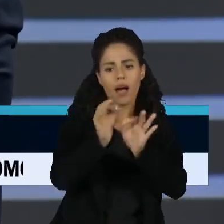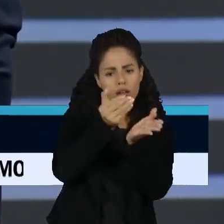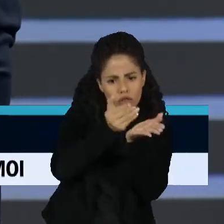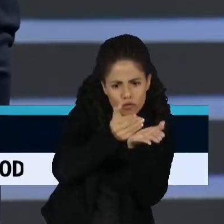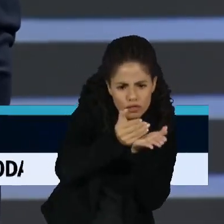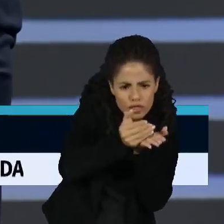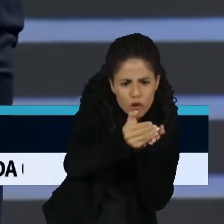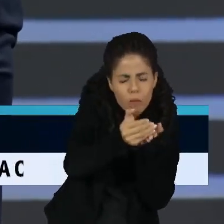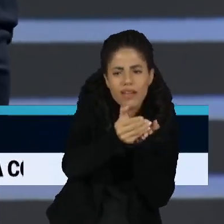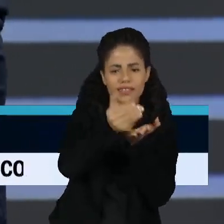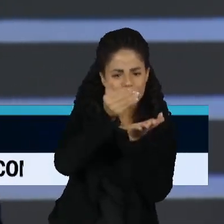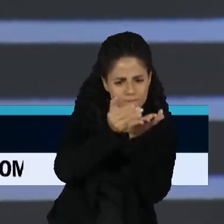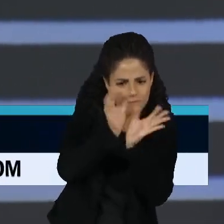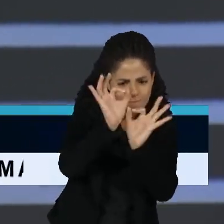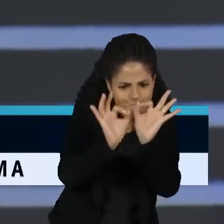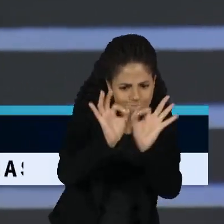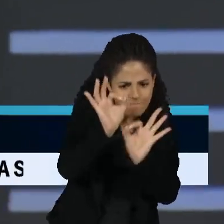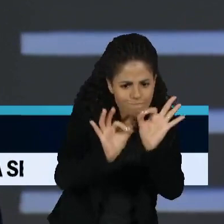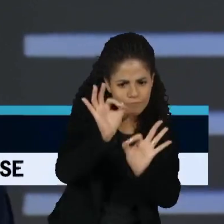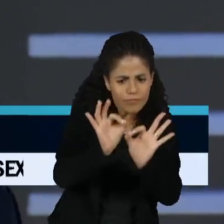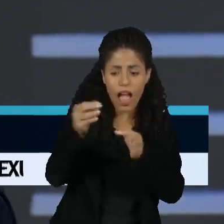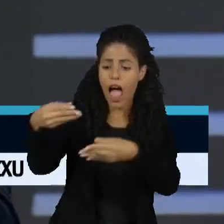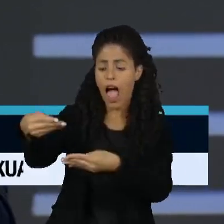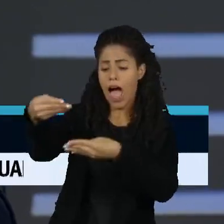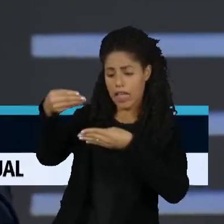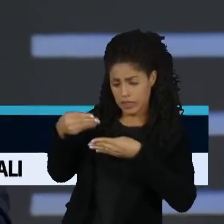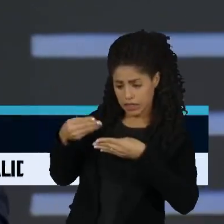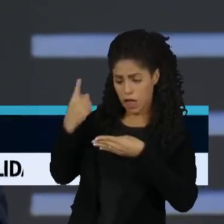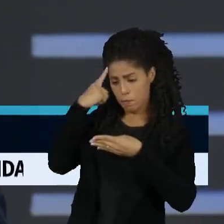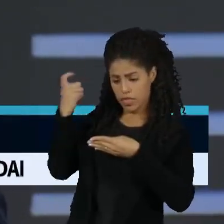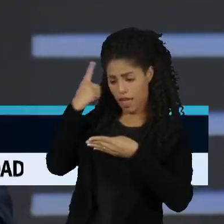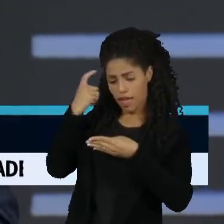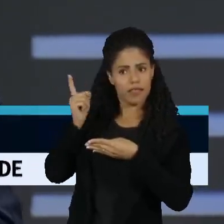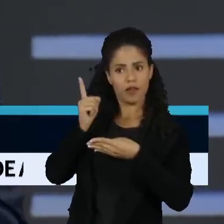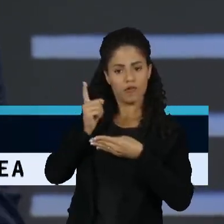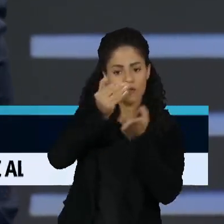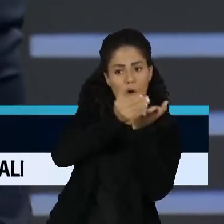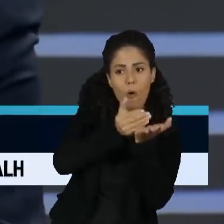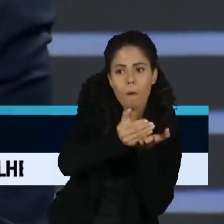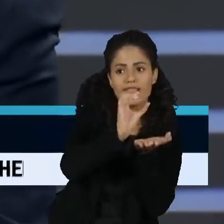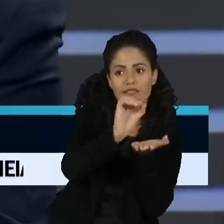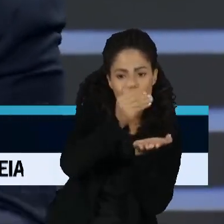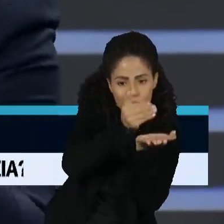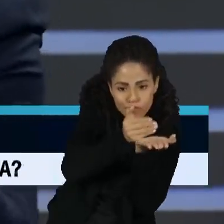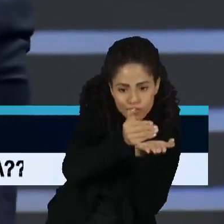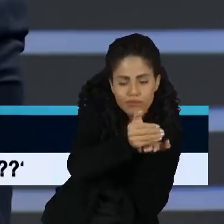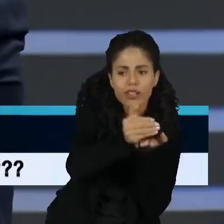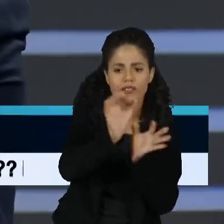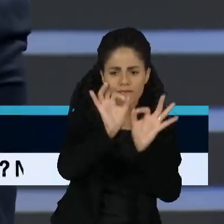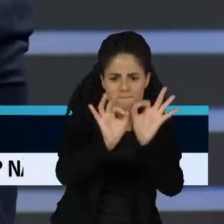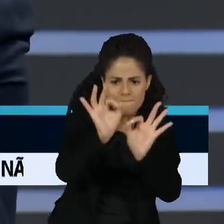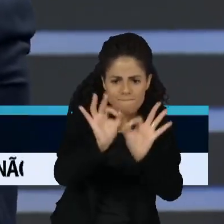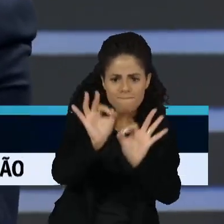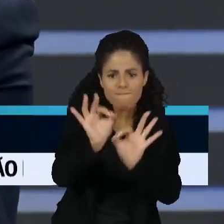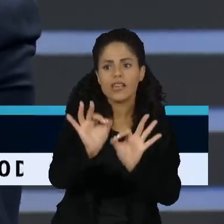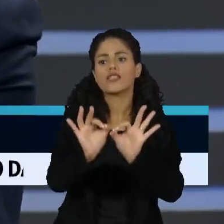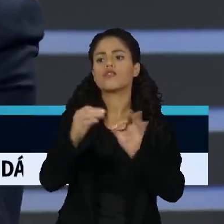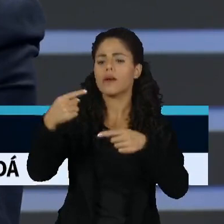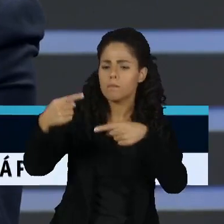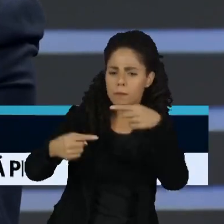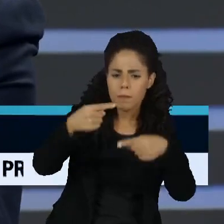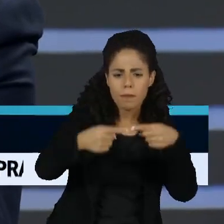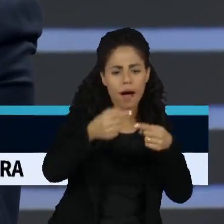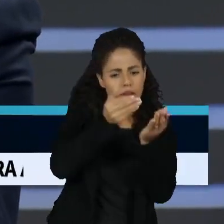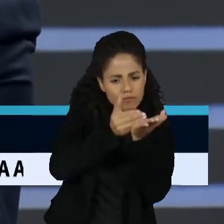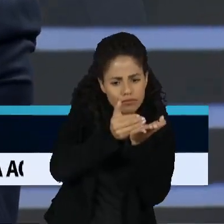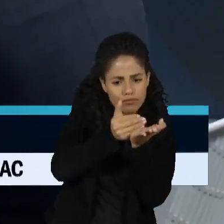você começa dali do todo, você não recebe alguma coisa que você vai melhorar e, portanto, já tem uma receita. É uma coisa que você vai começar do zero